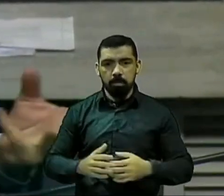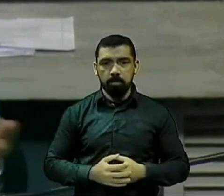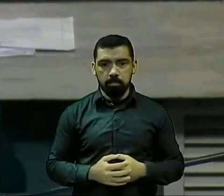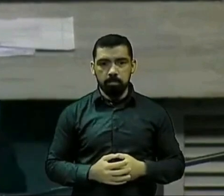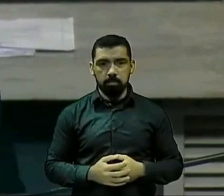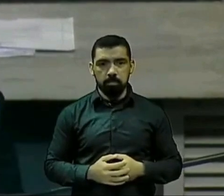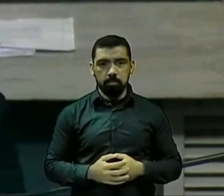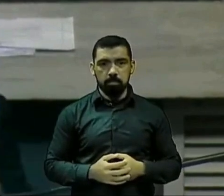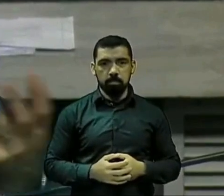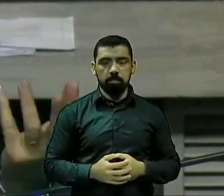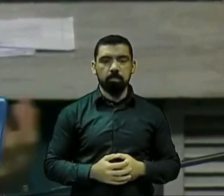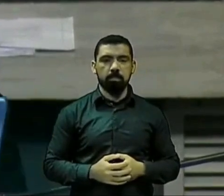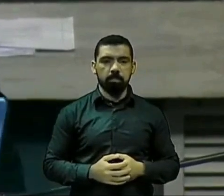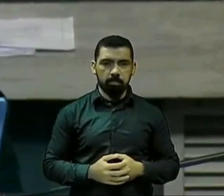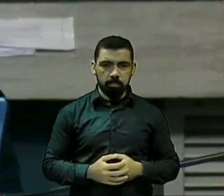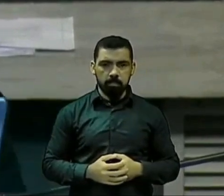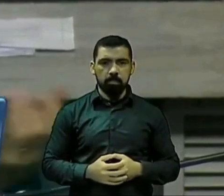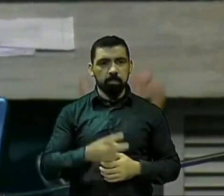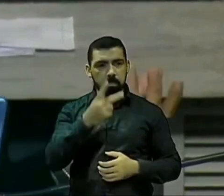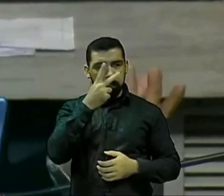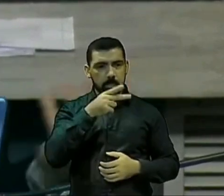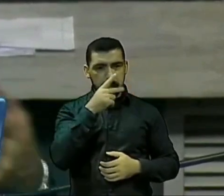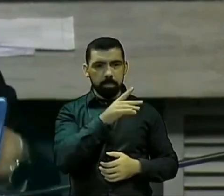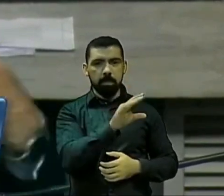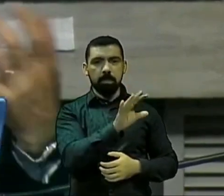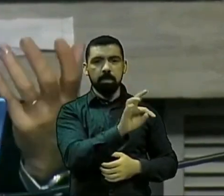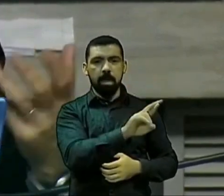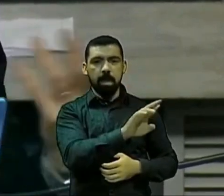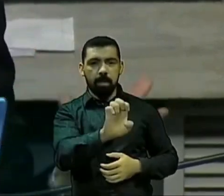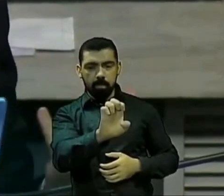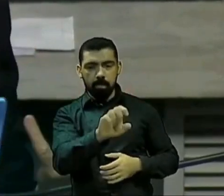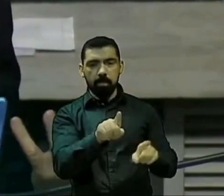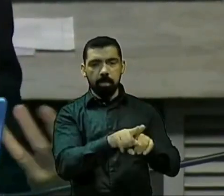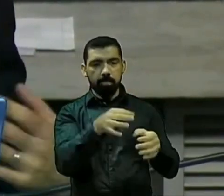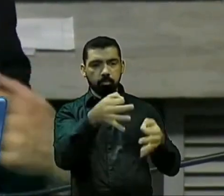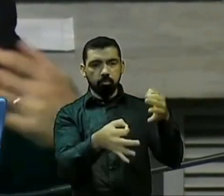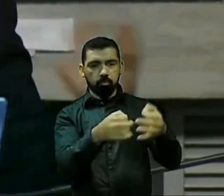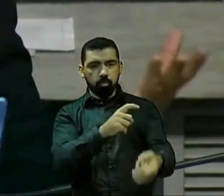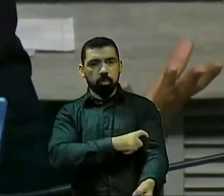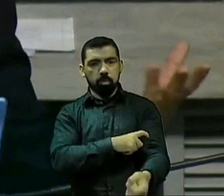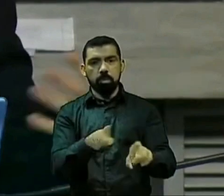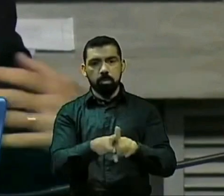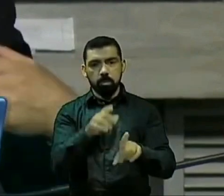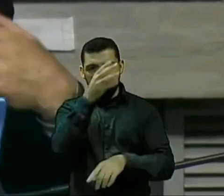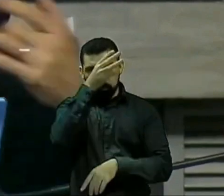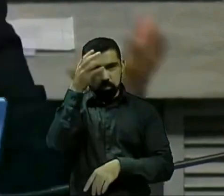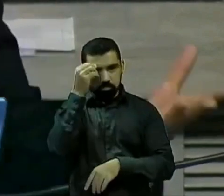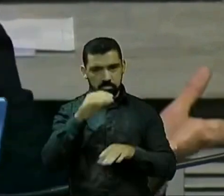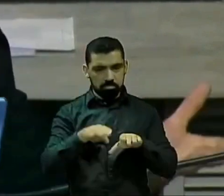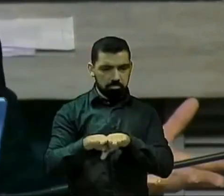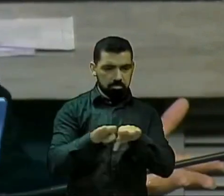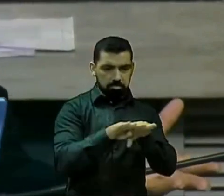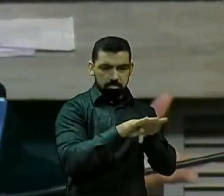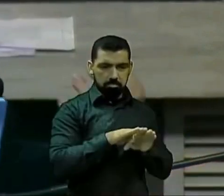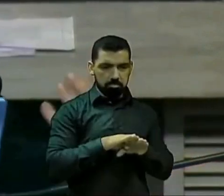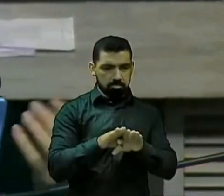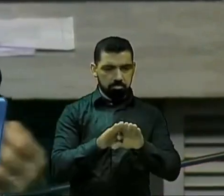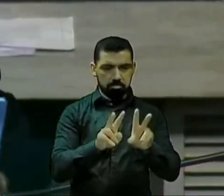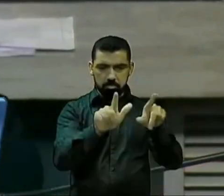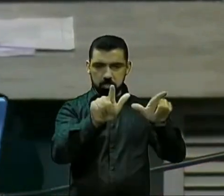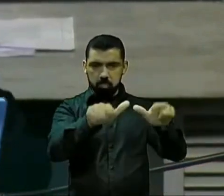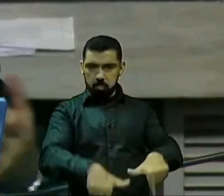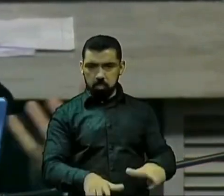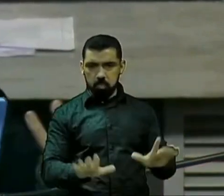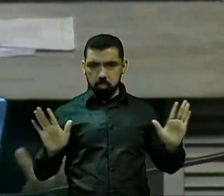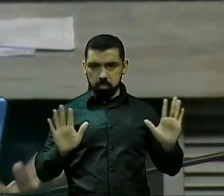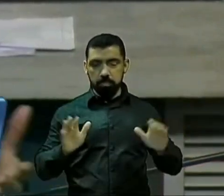homens há pouco tempo, esse mesmo TRE estava julgando o caso do Elmano e do Camilo, e todos foram unânimes, foram absorvidos. E